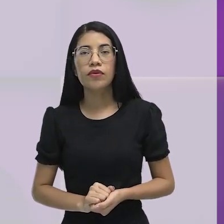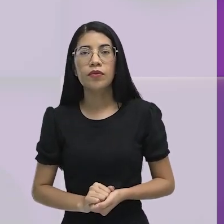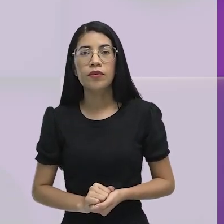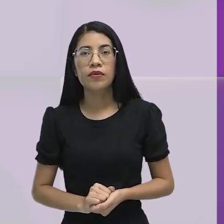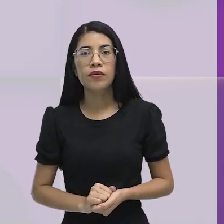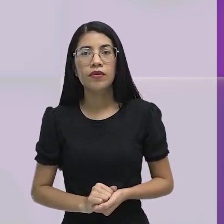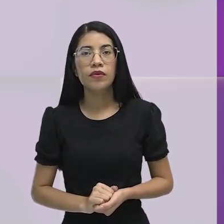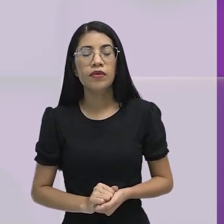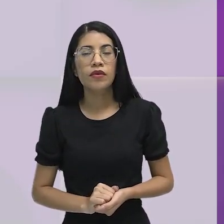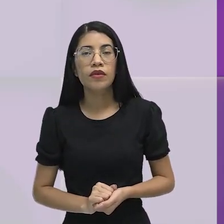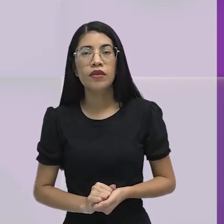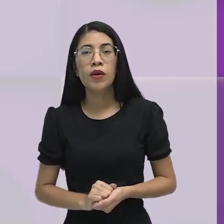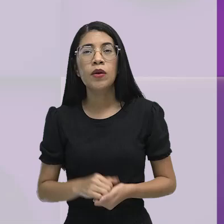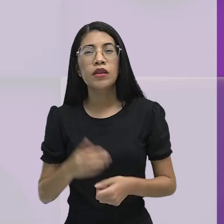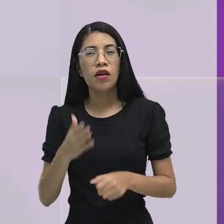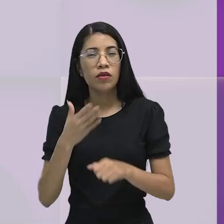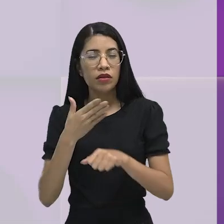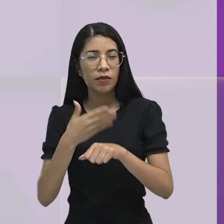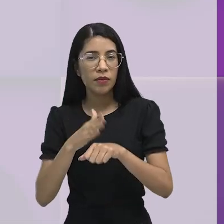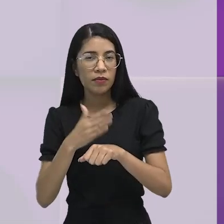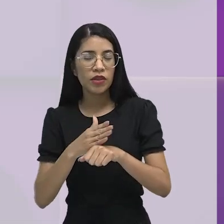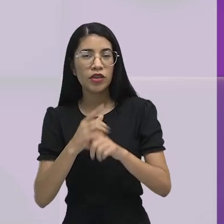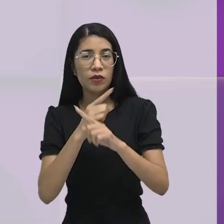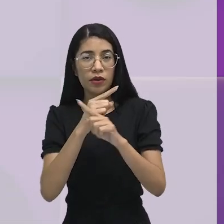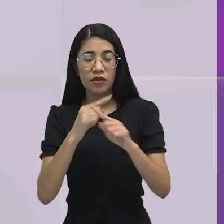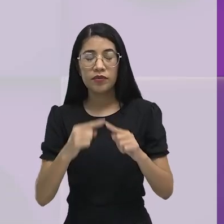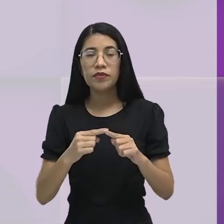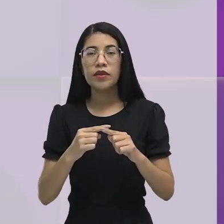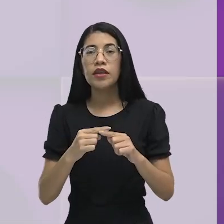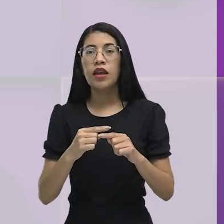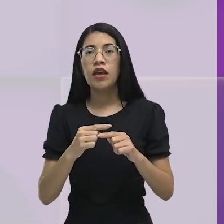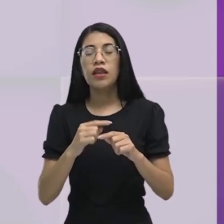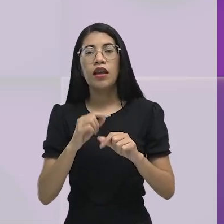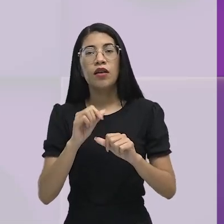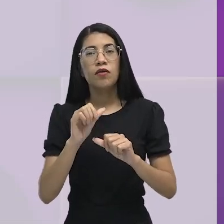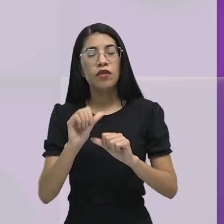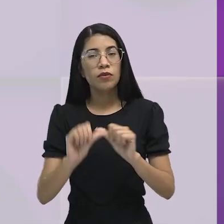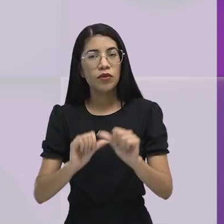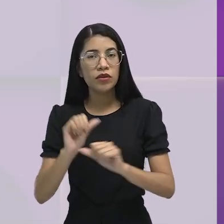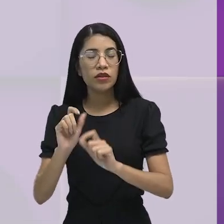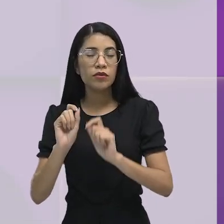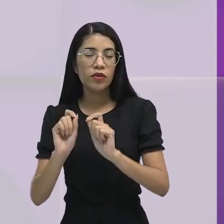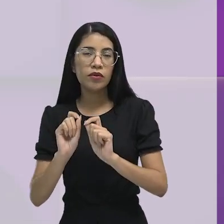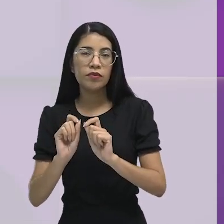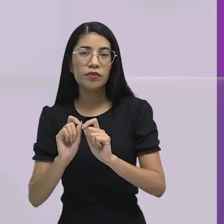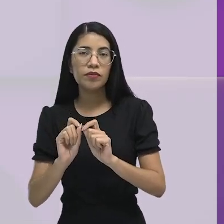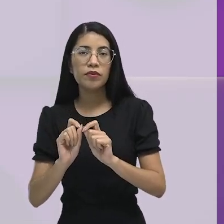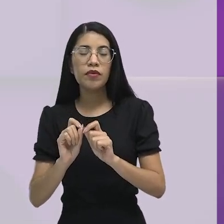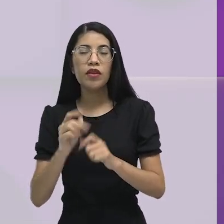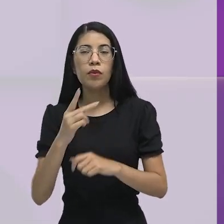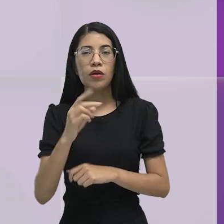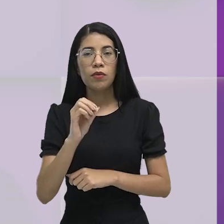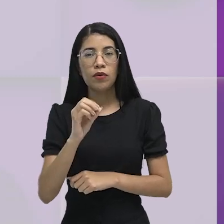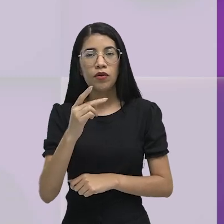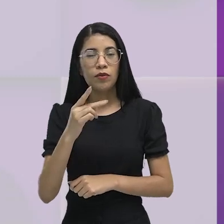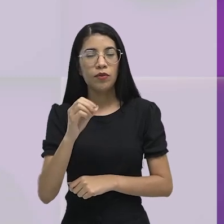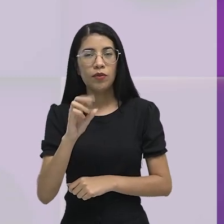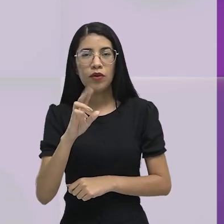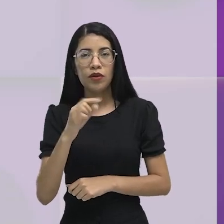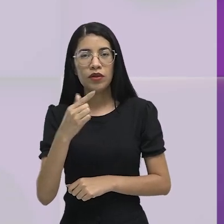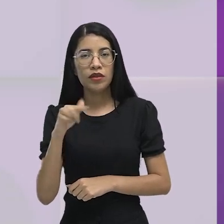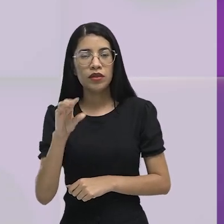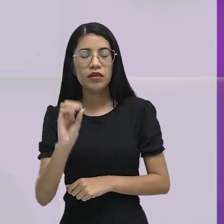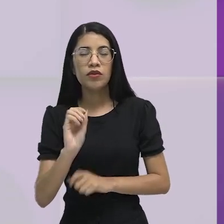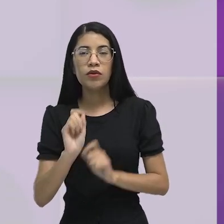estiver trabalhando a regra de 3, essa regra de 3 ela vai evoluir para uma proporção, que é aquela técnica para a